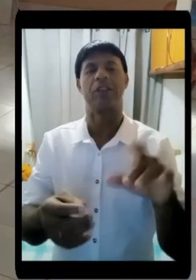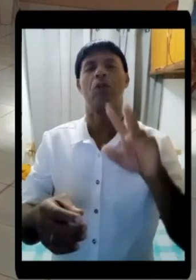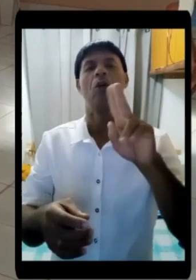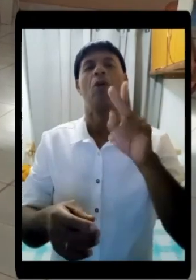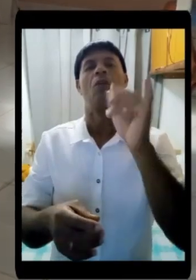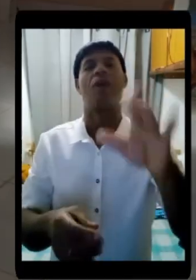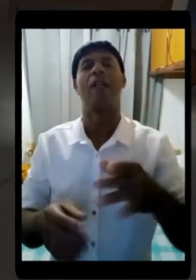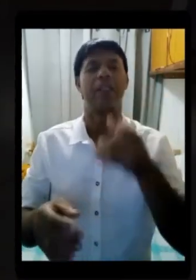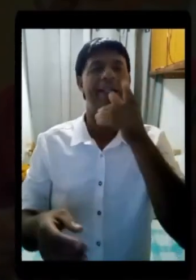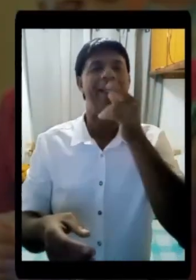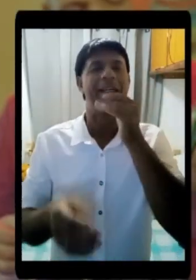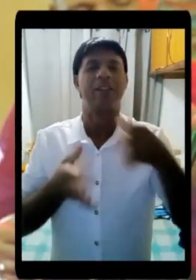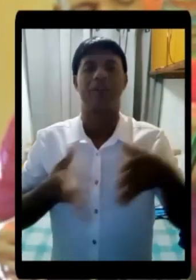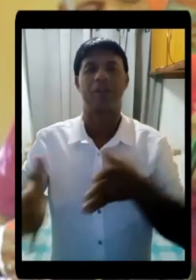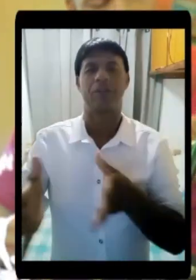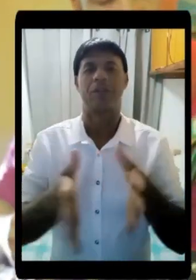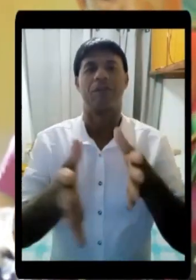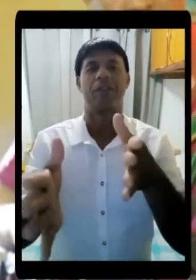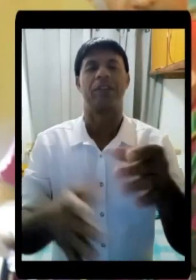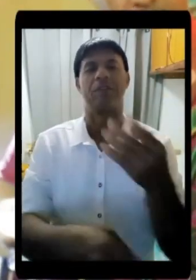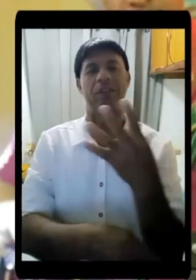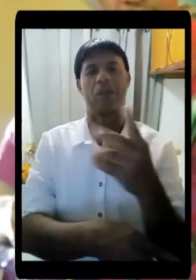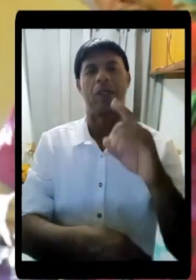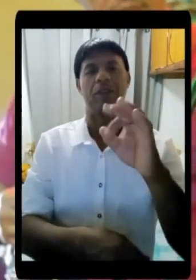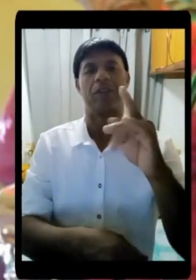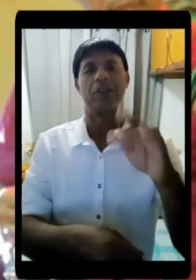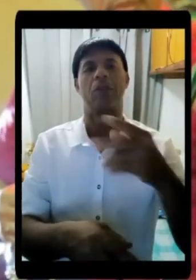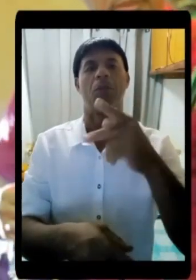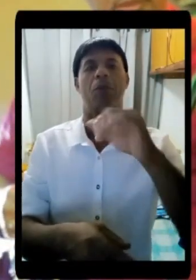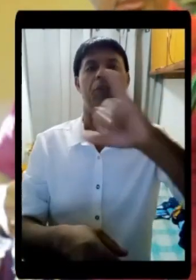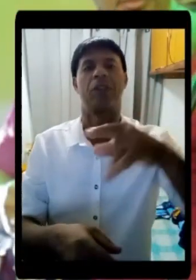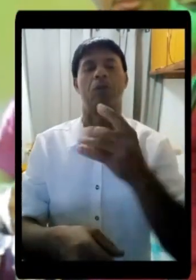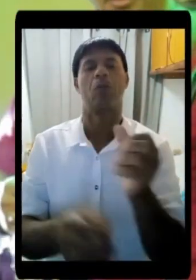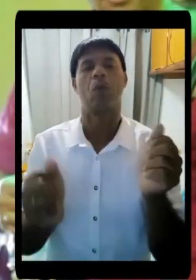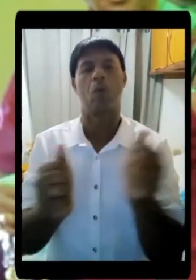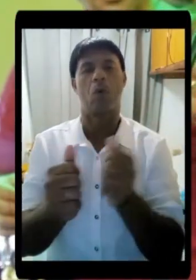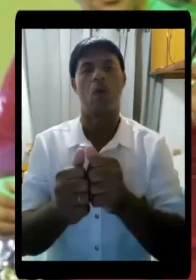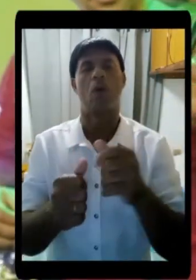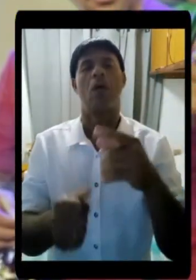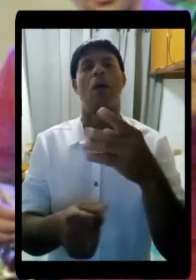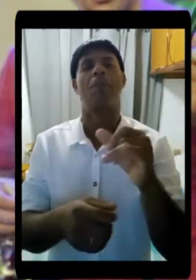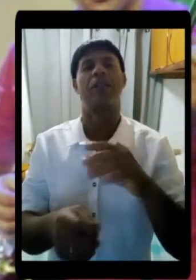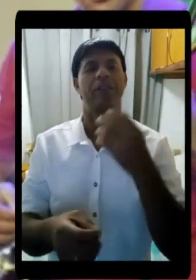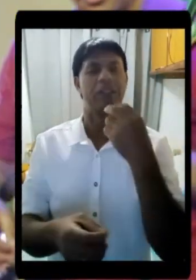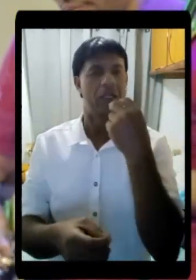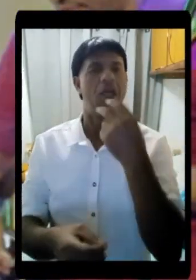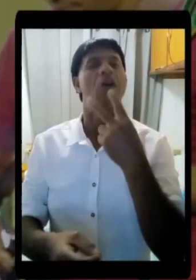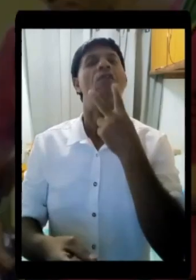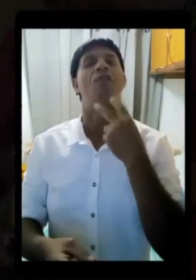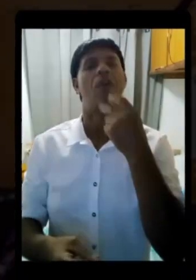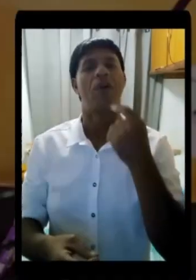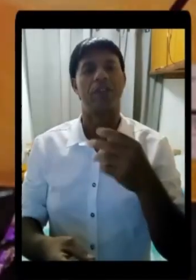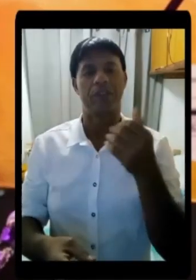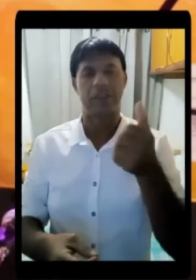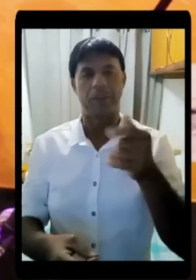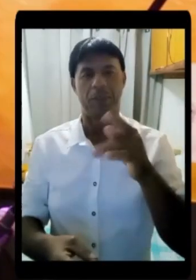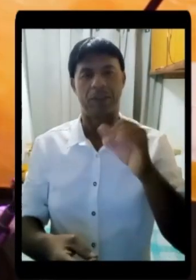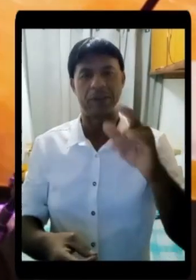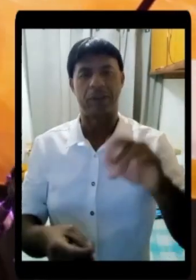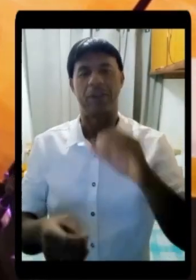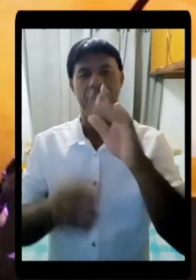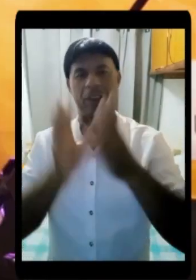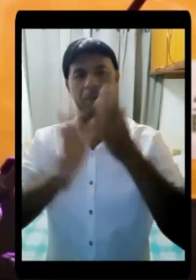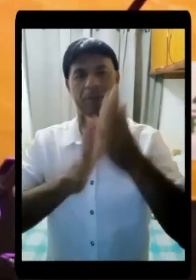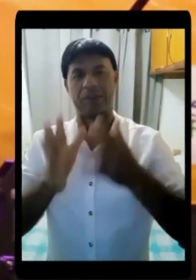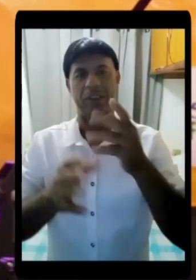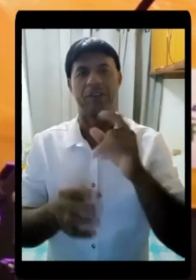do São Francisco. Nessa quarta edição, o projeto contou com a belíssima voz de Uébia Sampaio, as